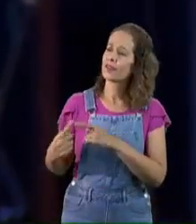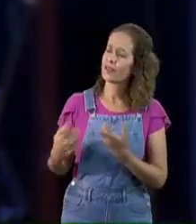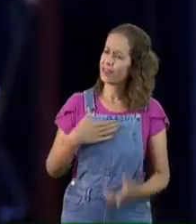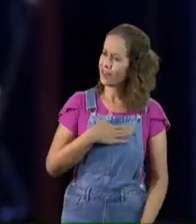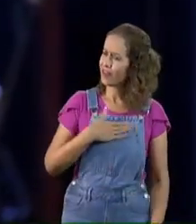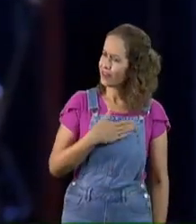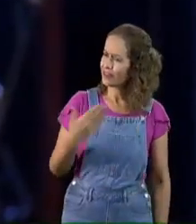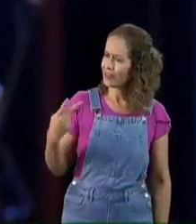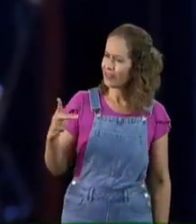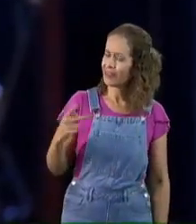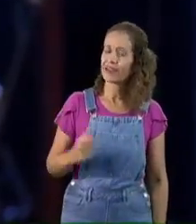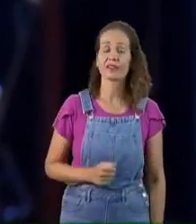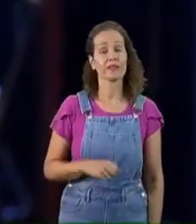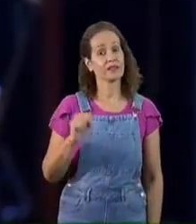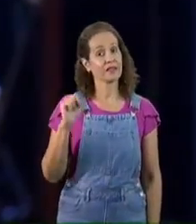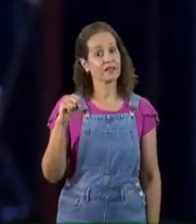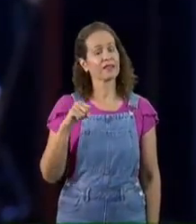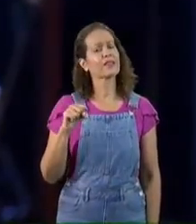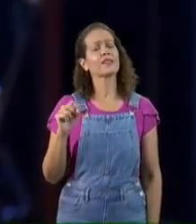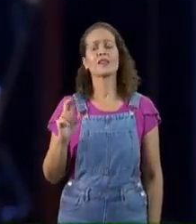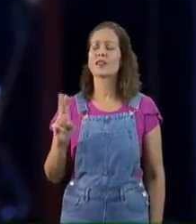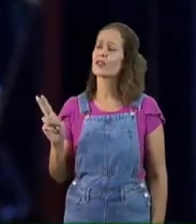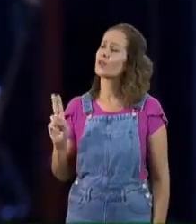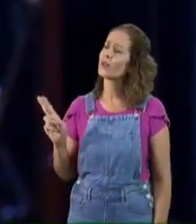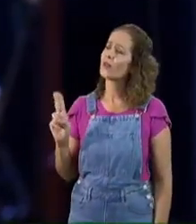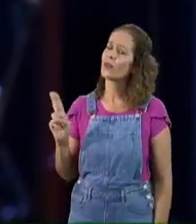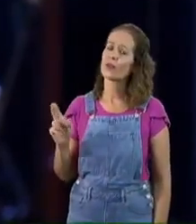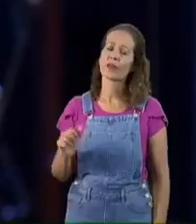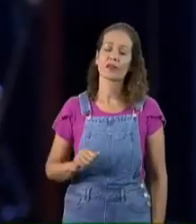muito dela? Sim. Como é que ela chama?